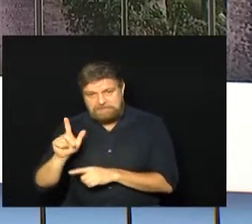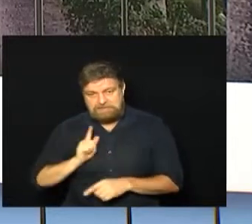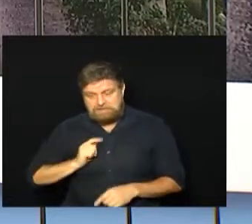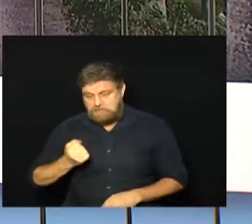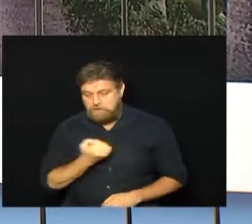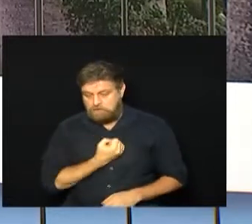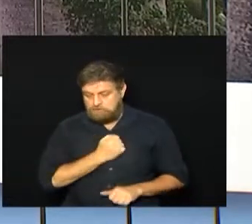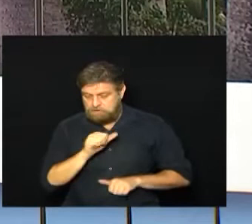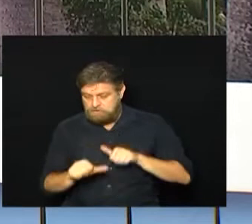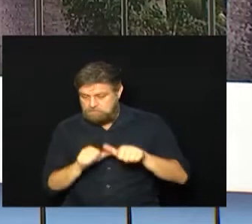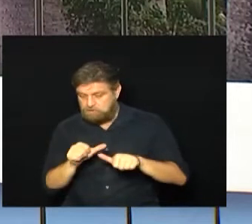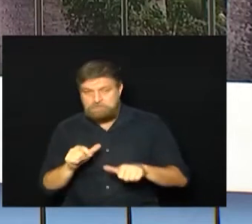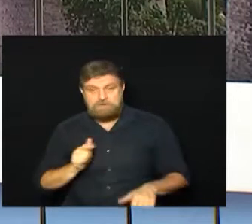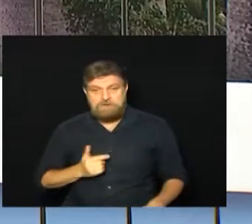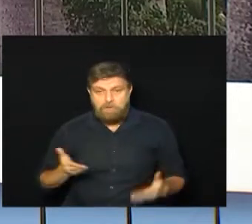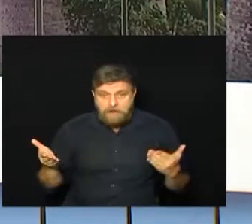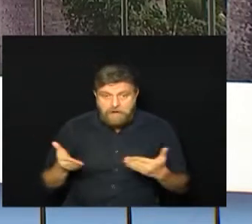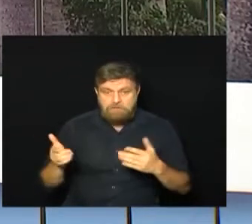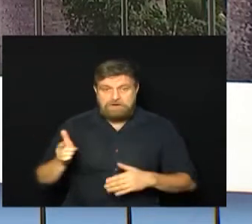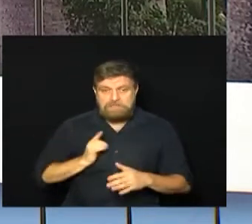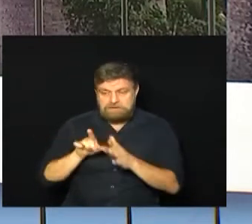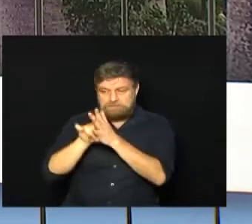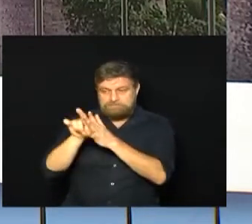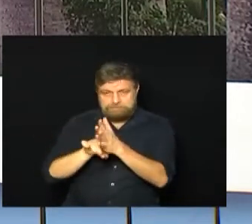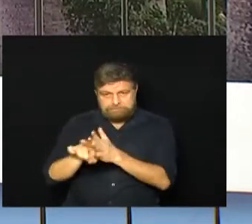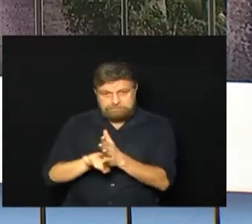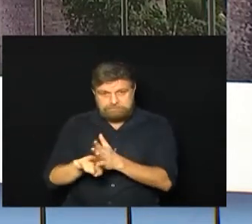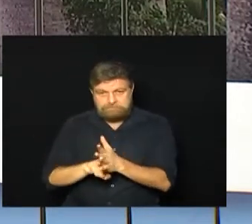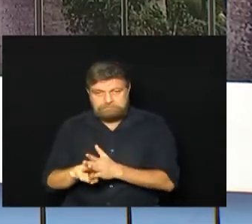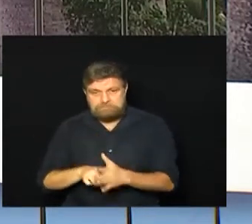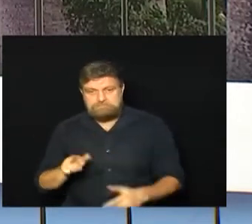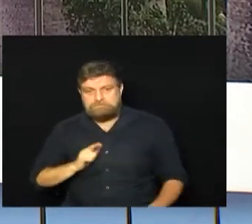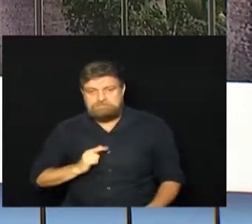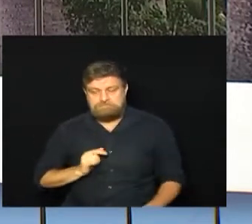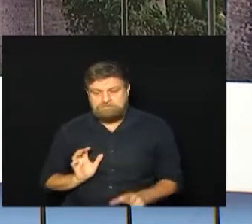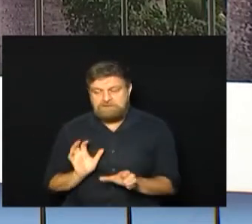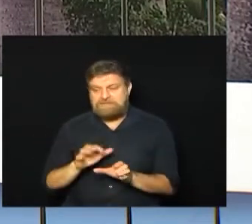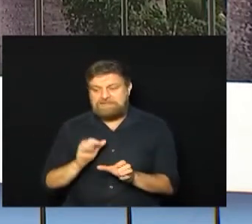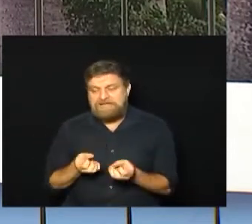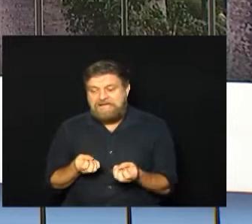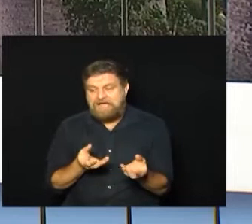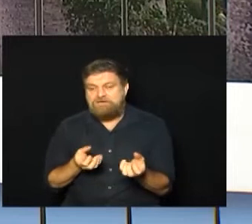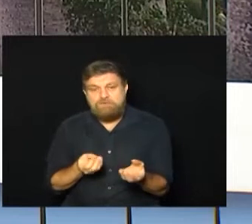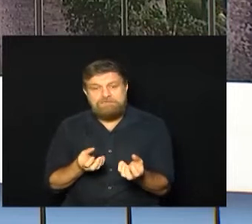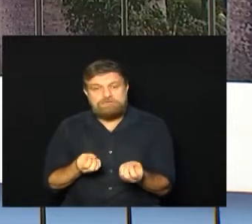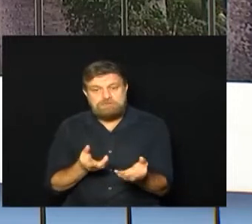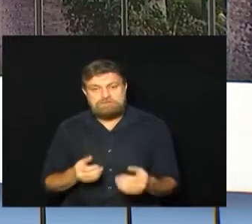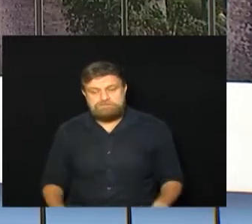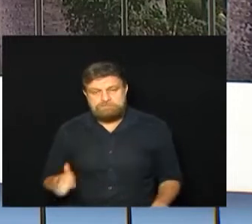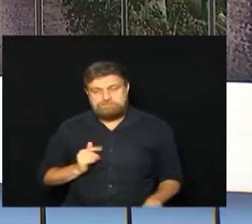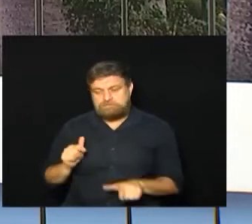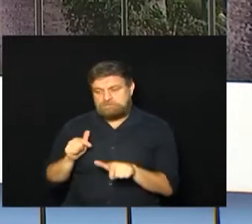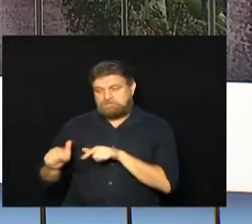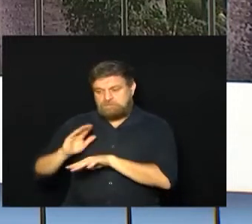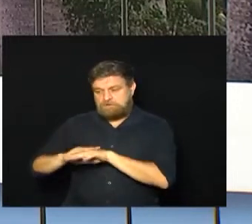ano passado, então agora tem toda essa mudança aí na coleta dessas informações. Esse trabalho